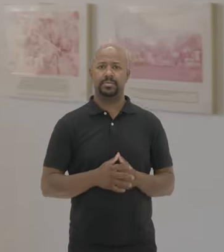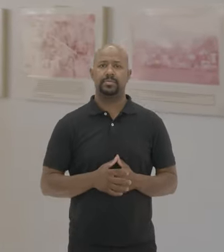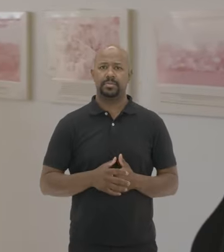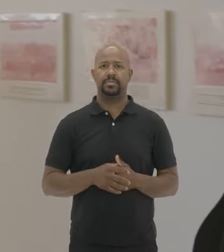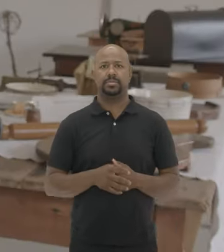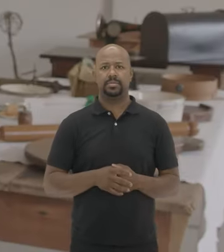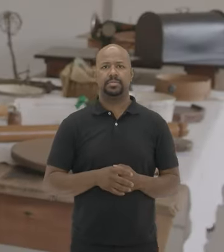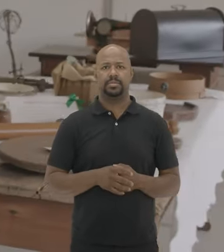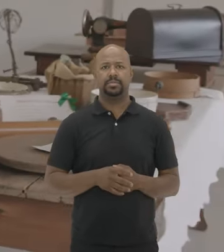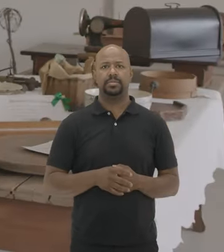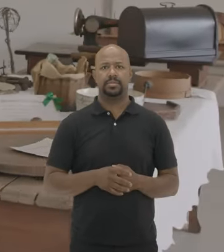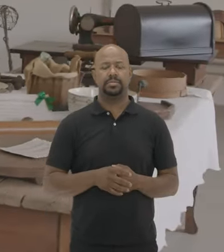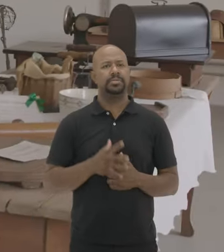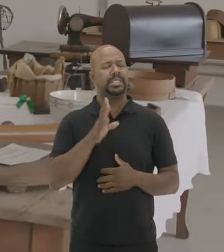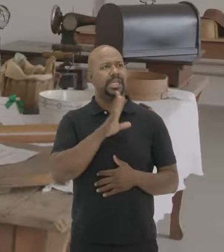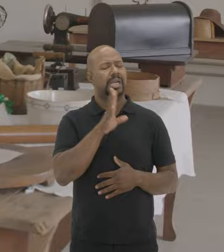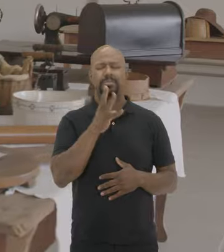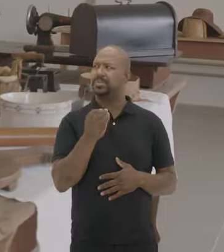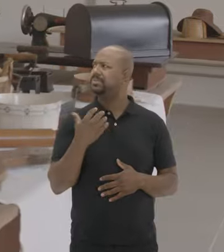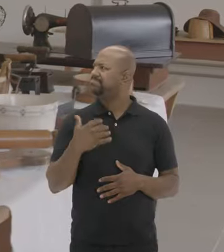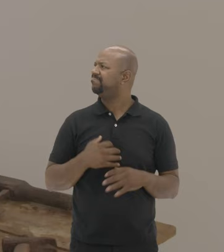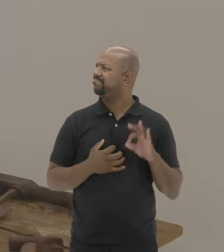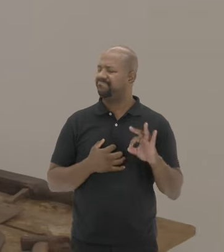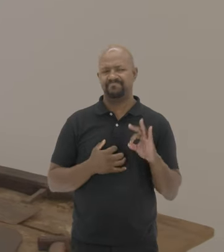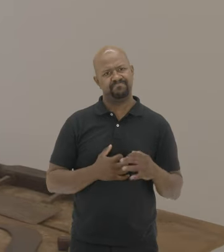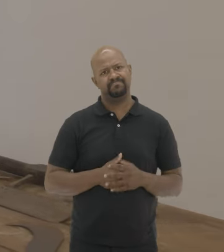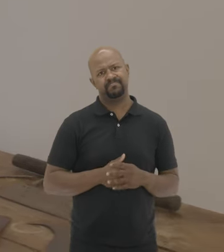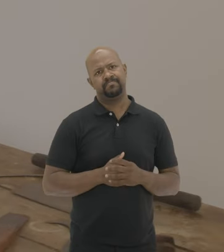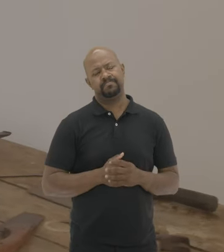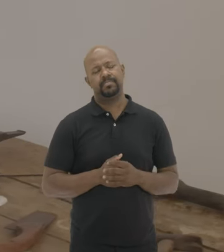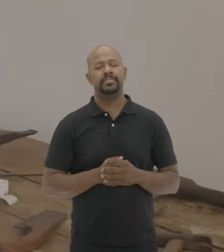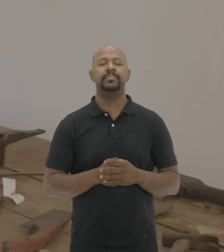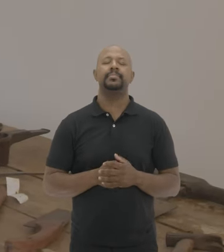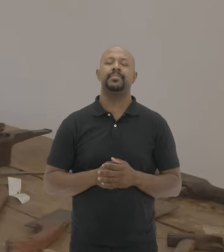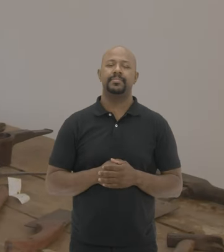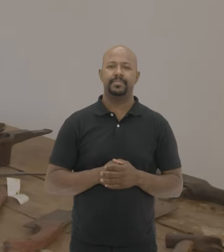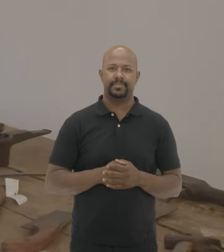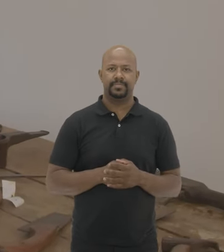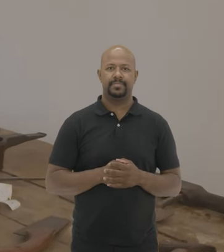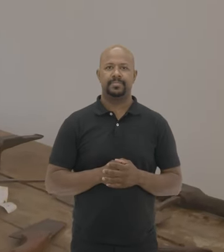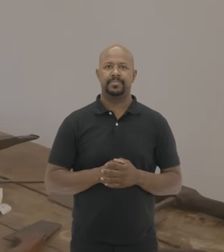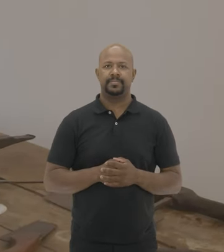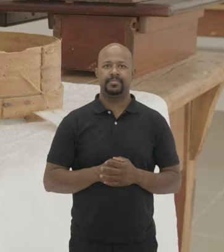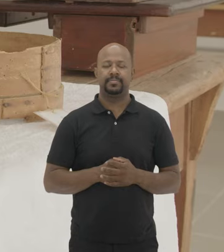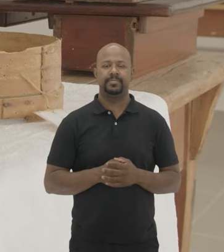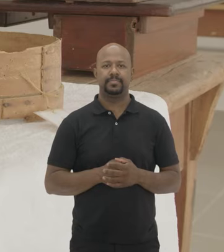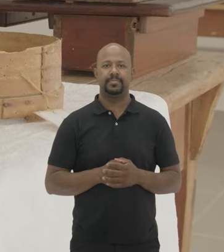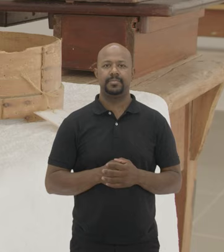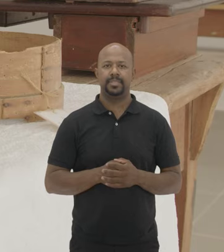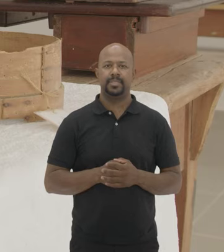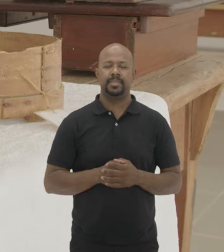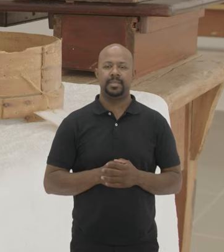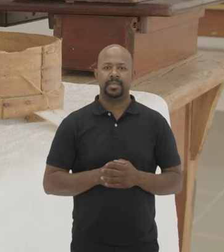na parede e mesas antigas com utensílios de produção de alimentos, como moedor, rolo, tábuas, ferramentas de agricultura, objetos antigos